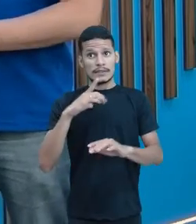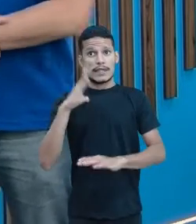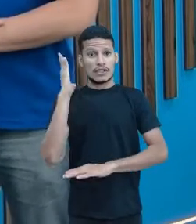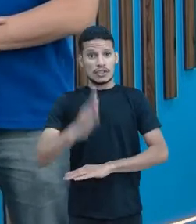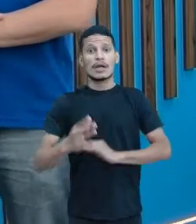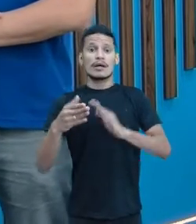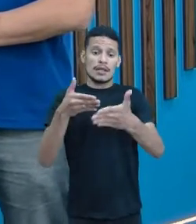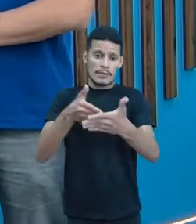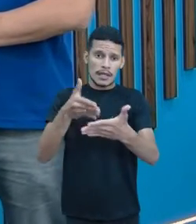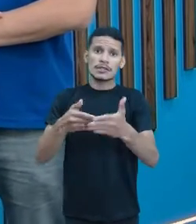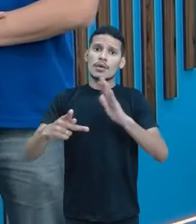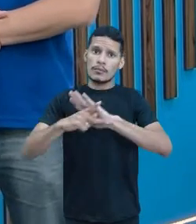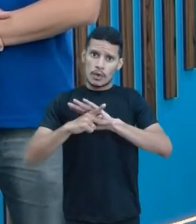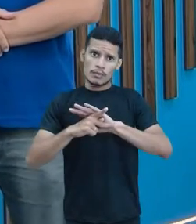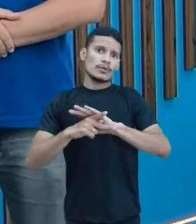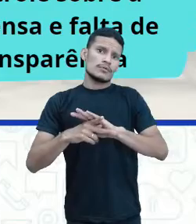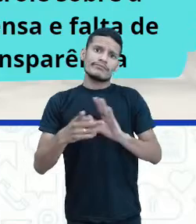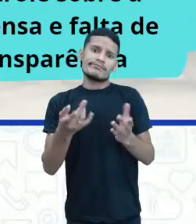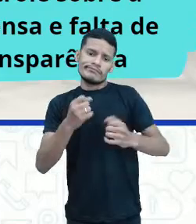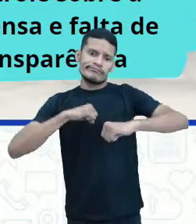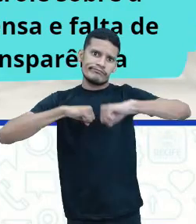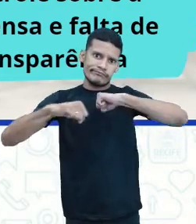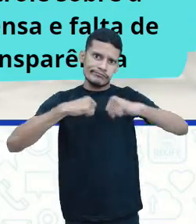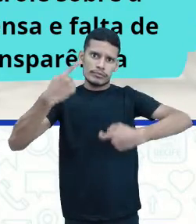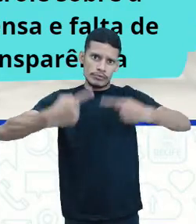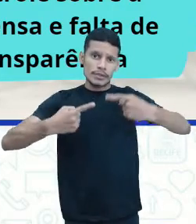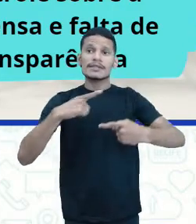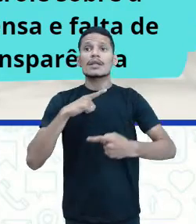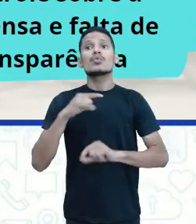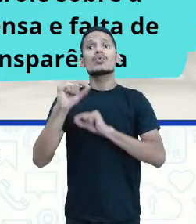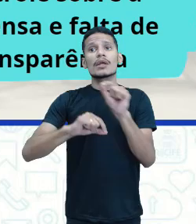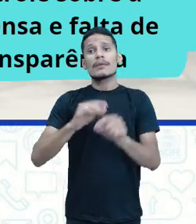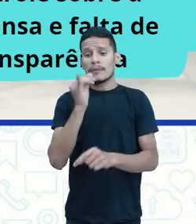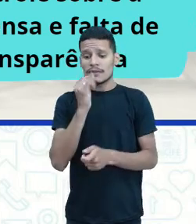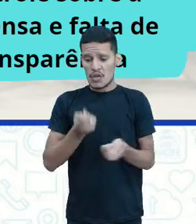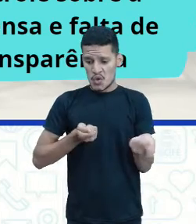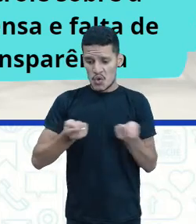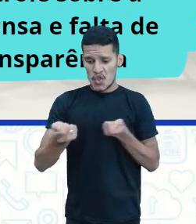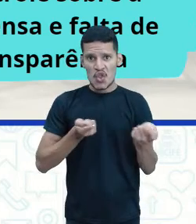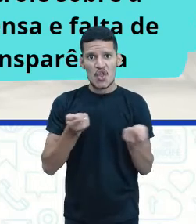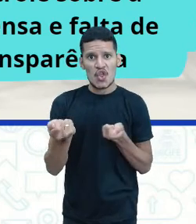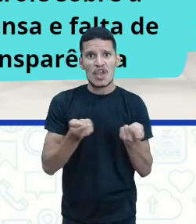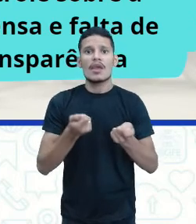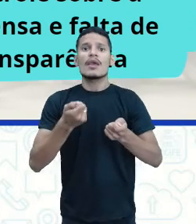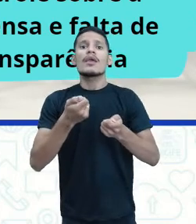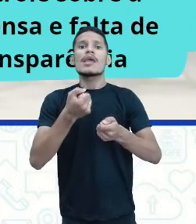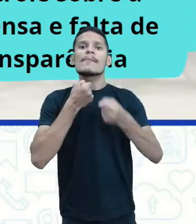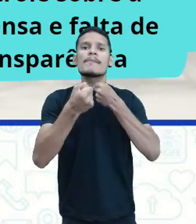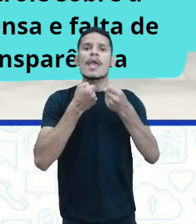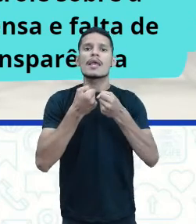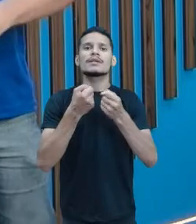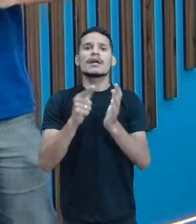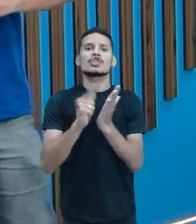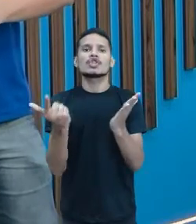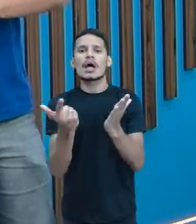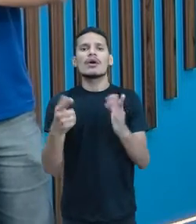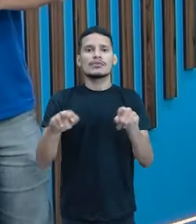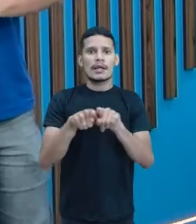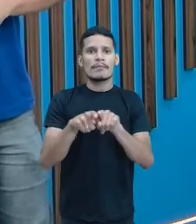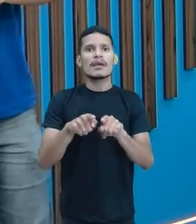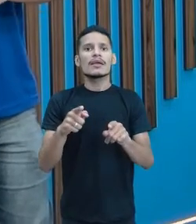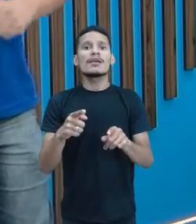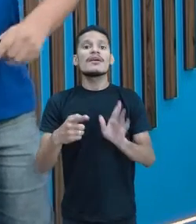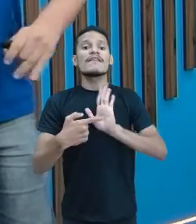a limitação ou inexistência de um debate político, nós temos um controle sobre a imprensa e falta de transparência. Eu vejo muita gente